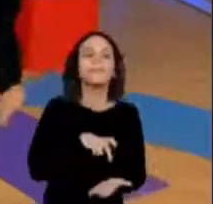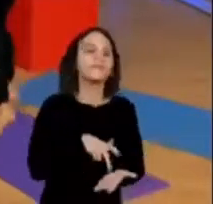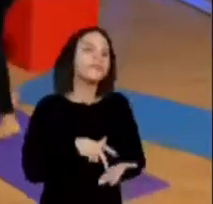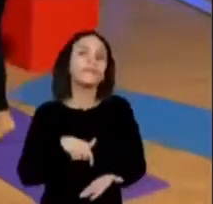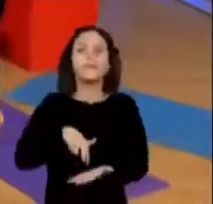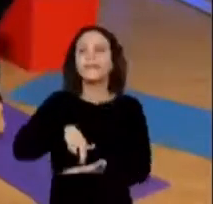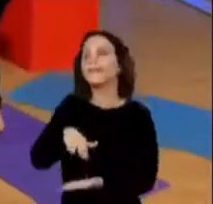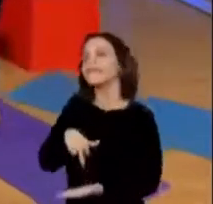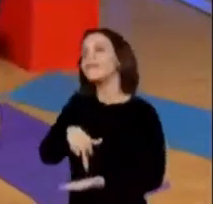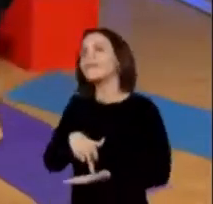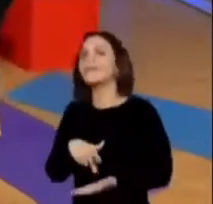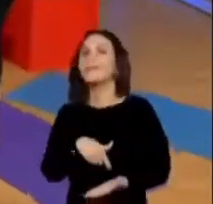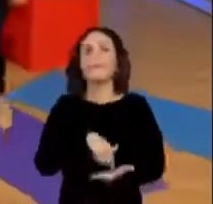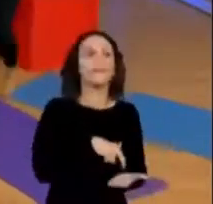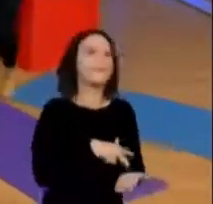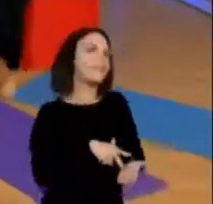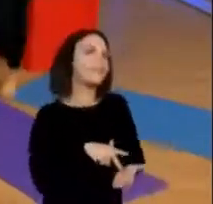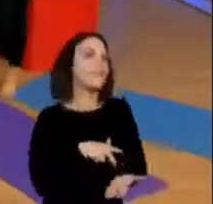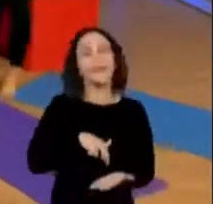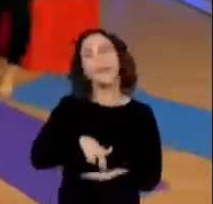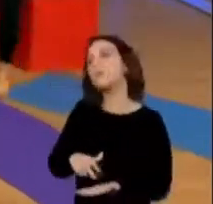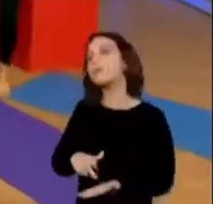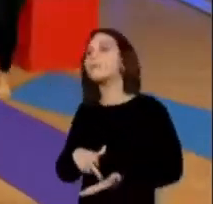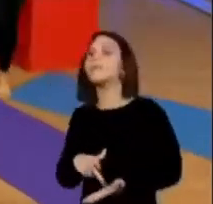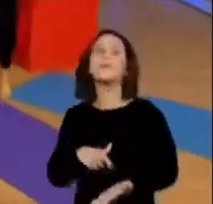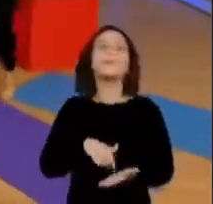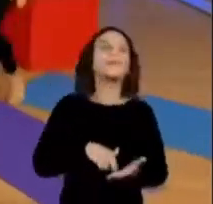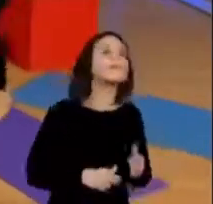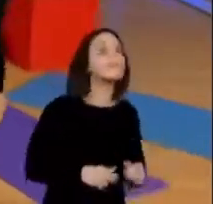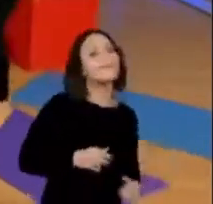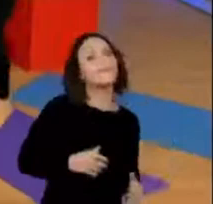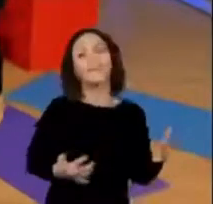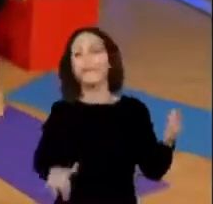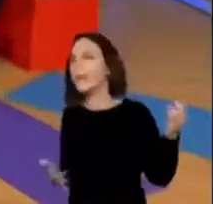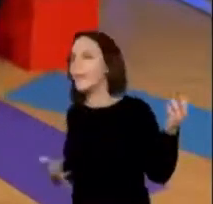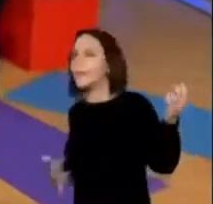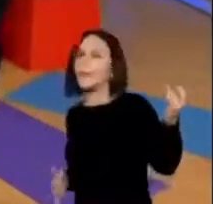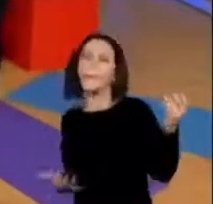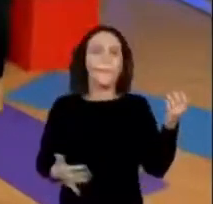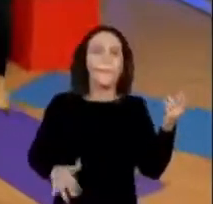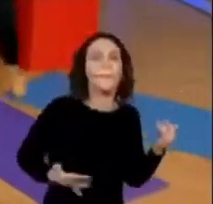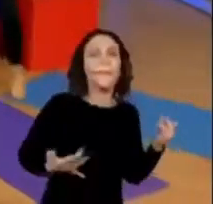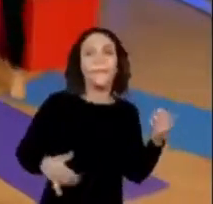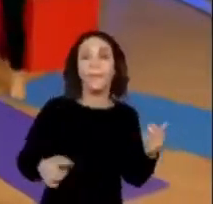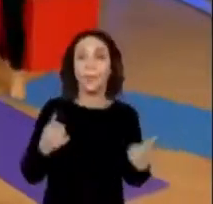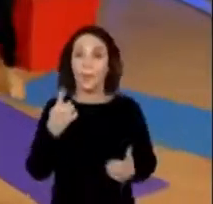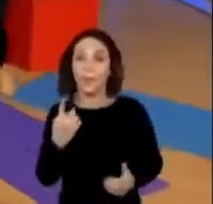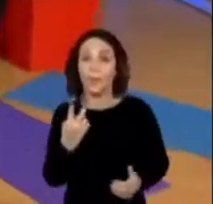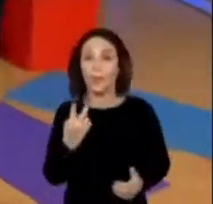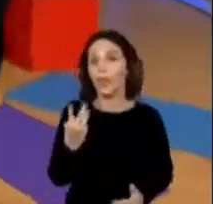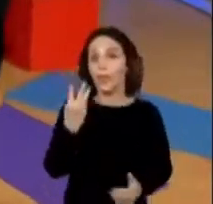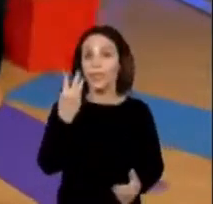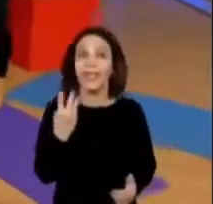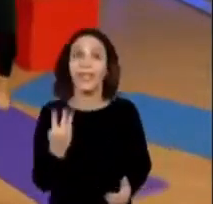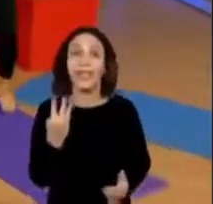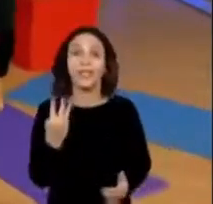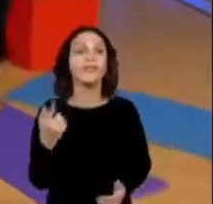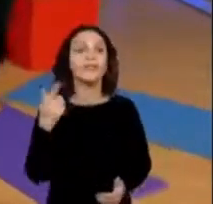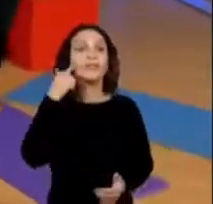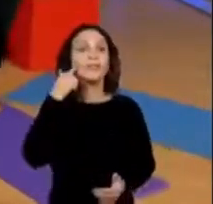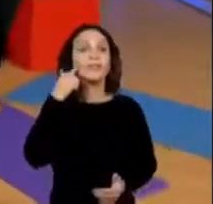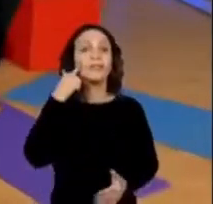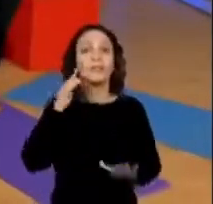Larauê. Larauê. Larauê. E um, e dois, e